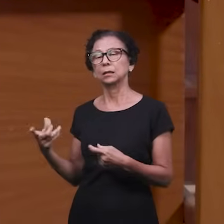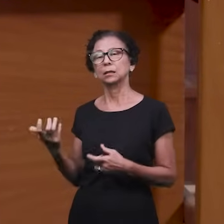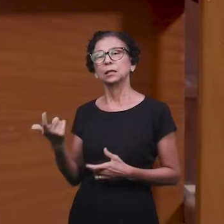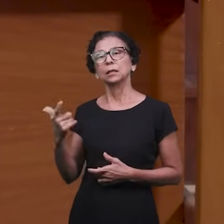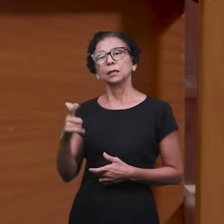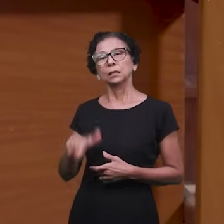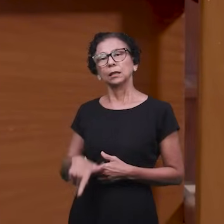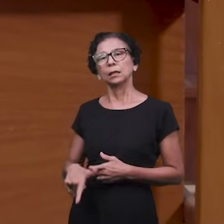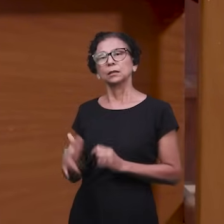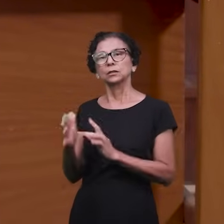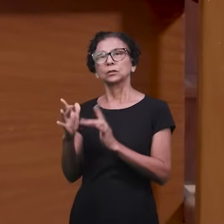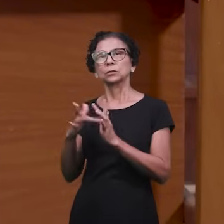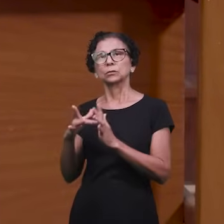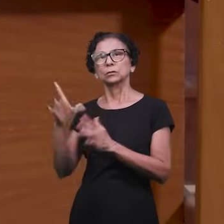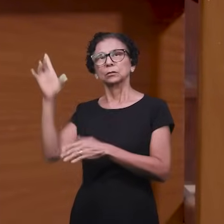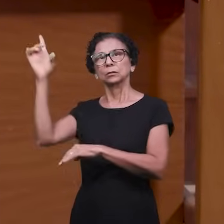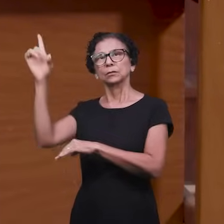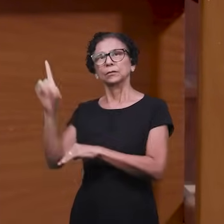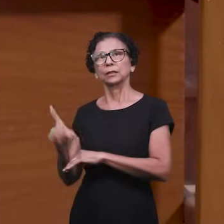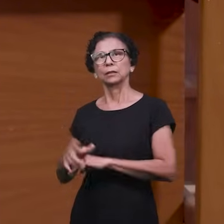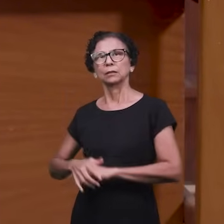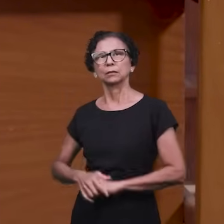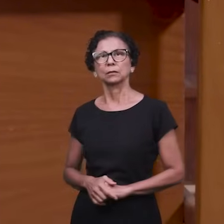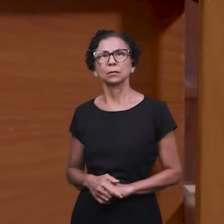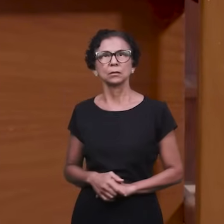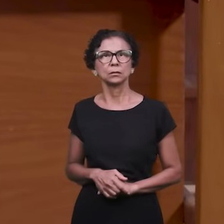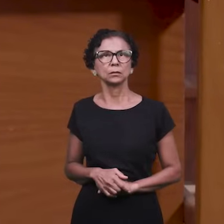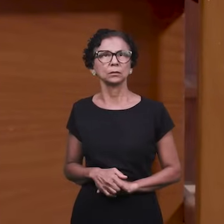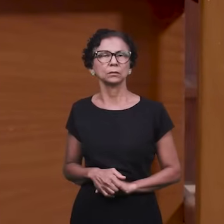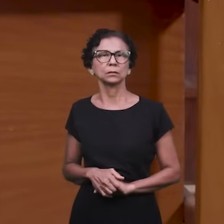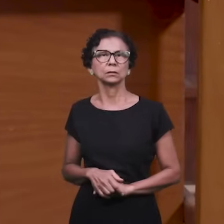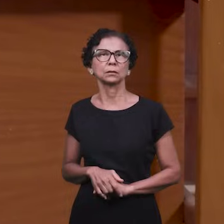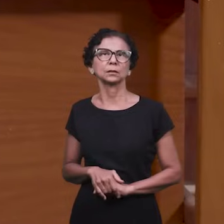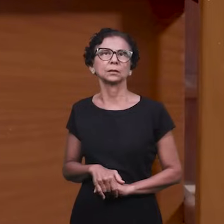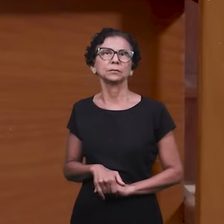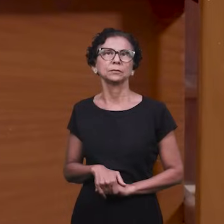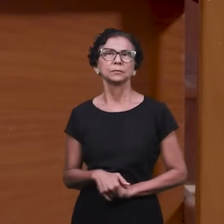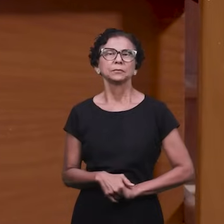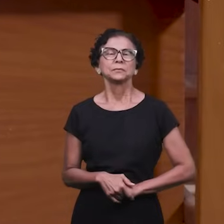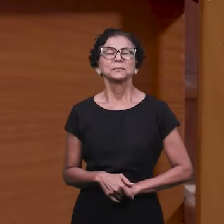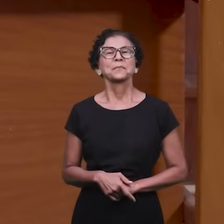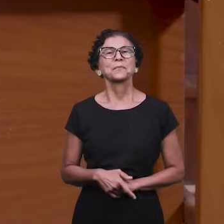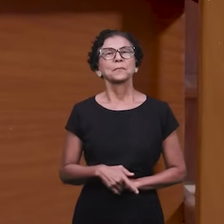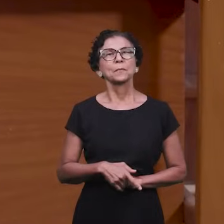A lei abreviadamente. Tem que lembrar que Antônio Carlos falou sobre essa